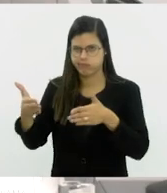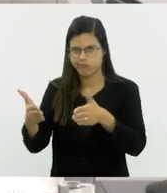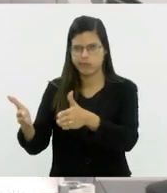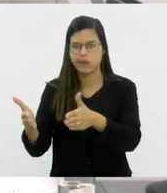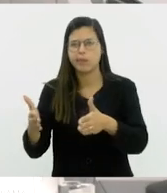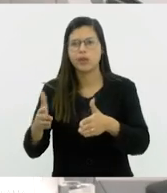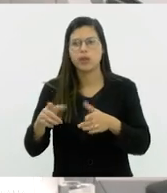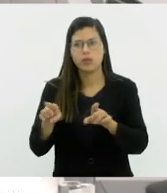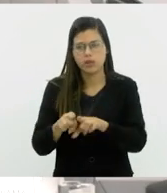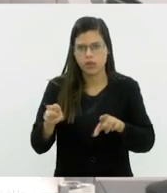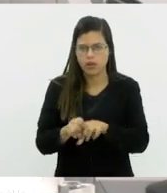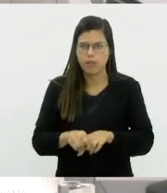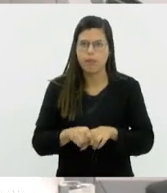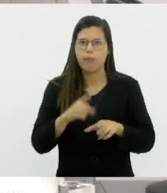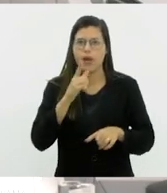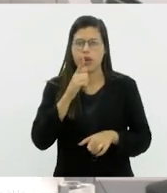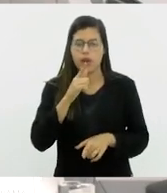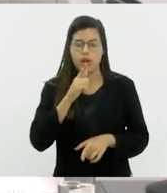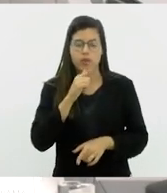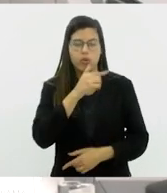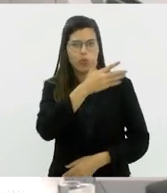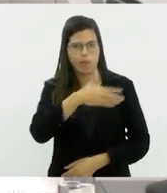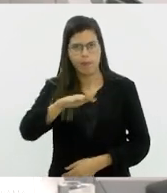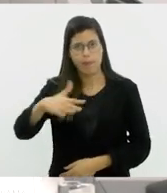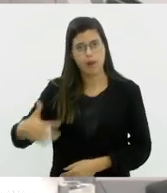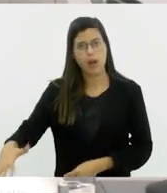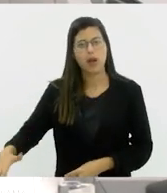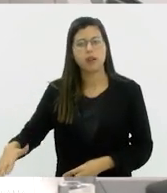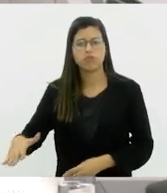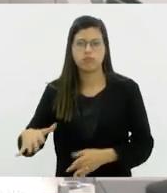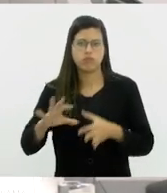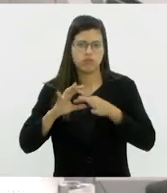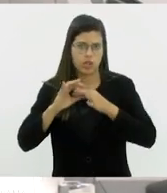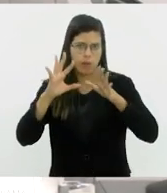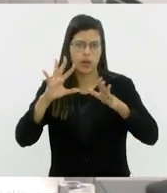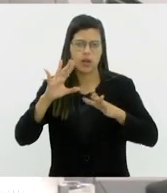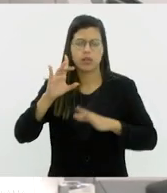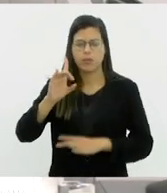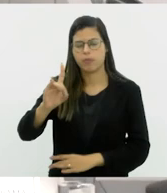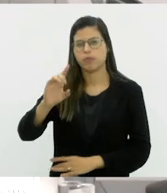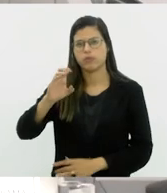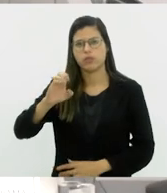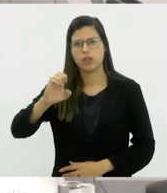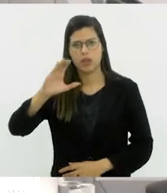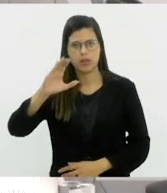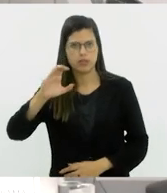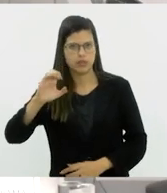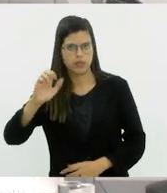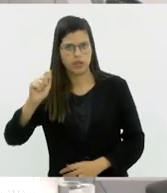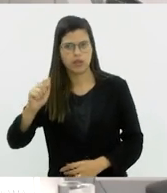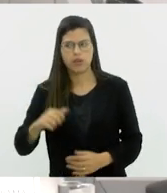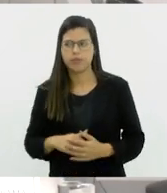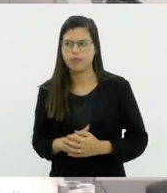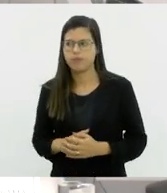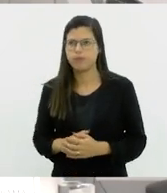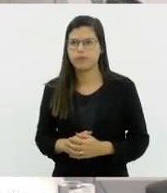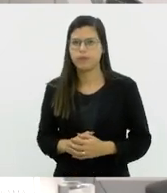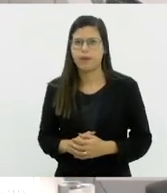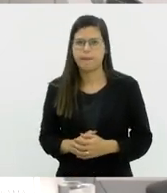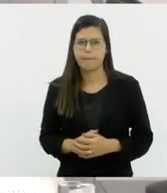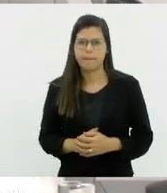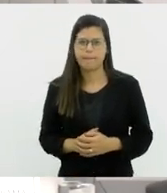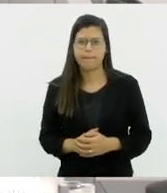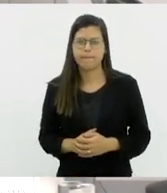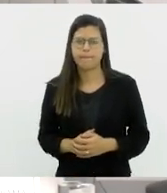uma rota autorizada e legalizada pelo DSEA. Então, além disso,